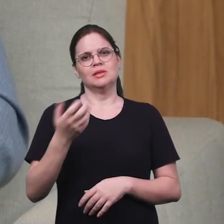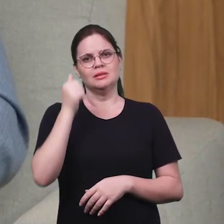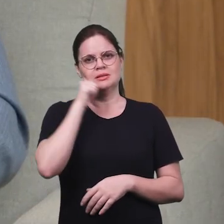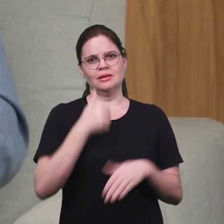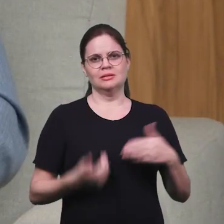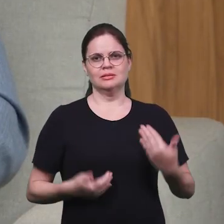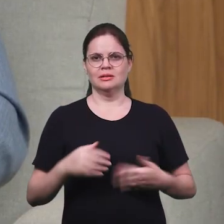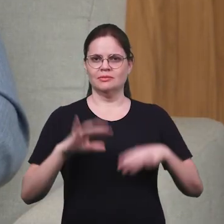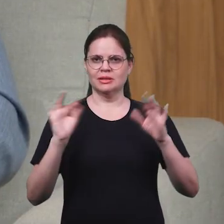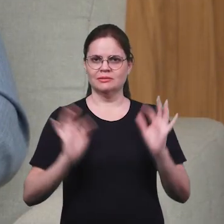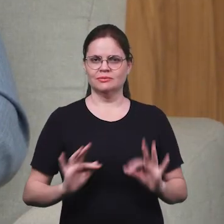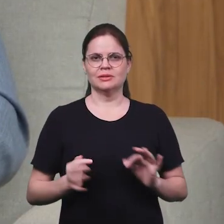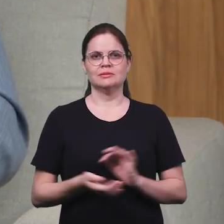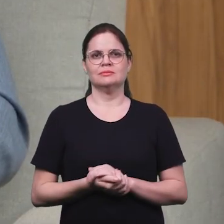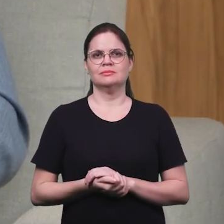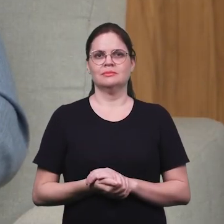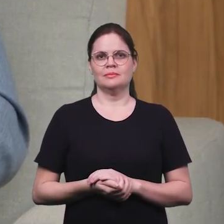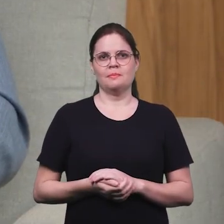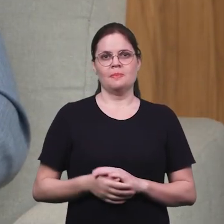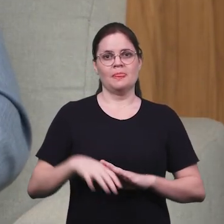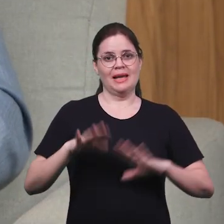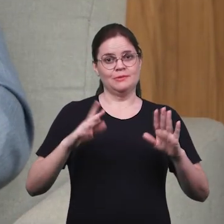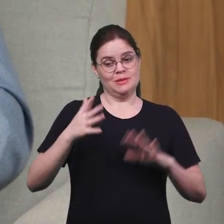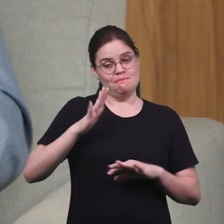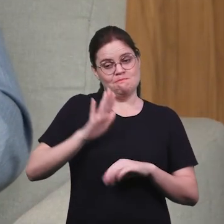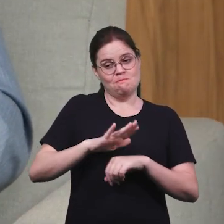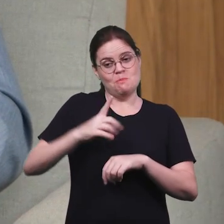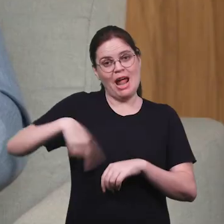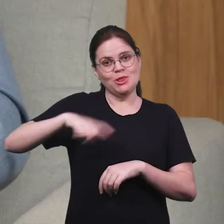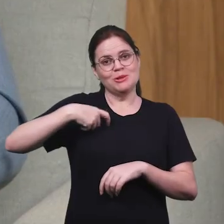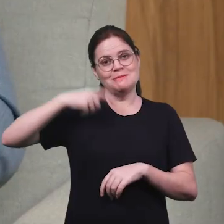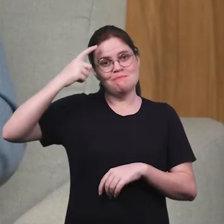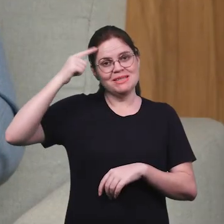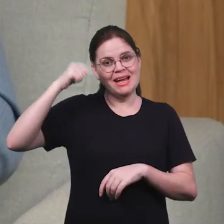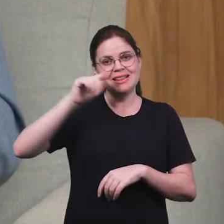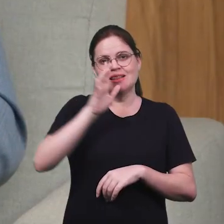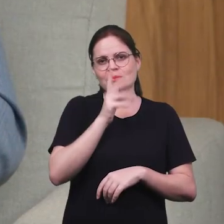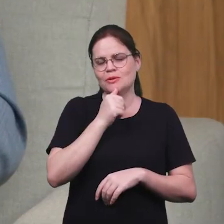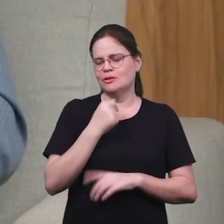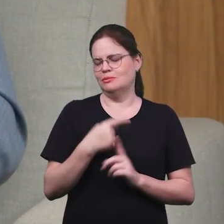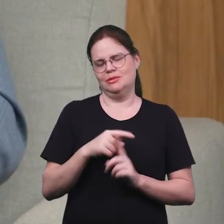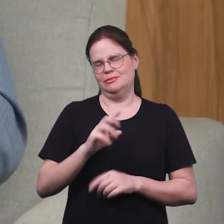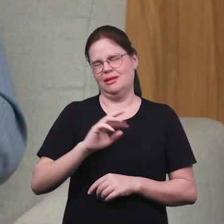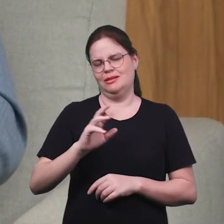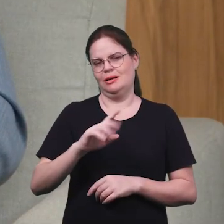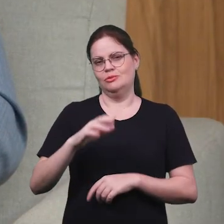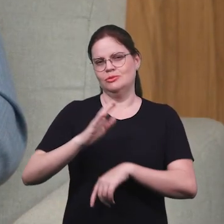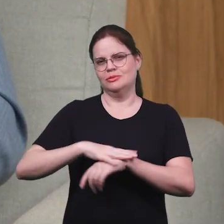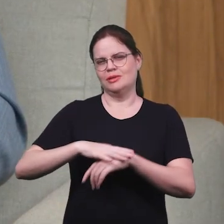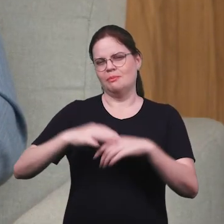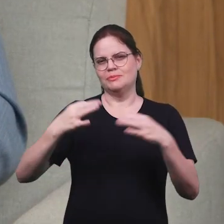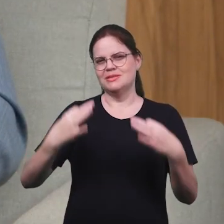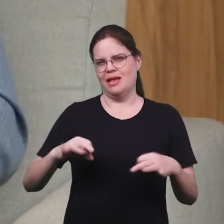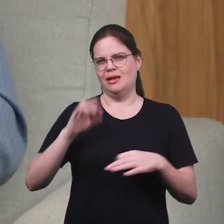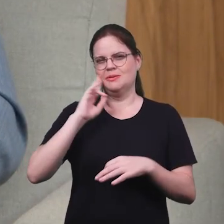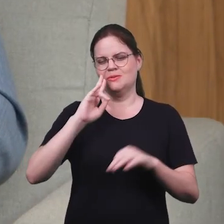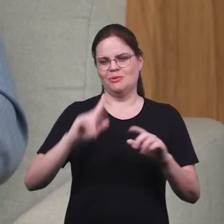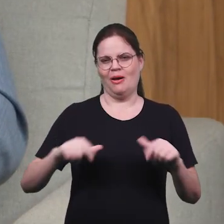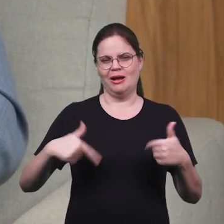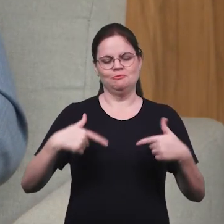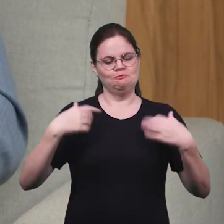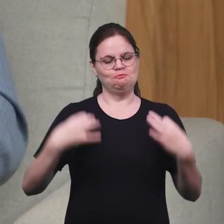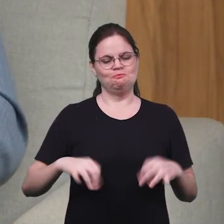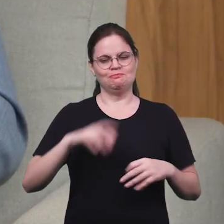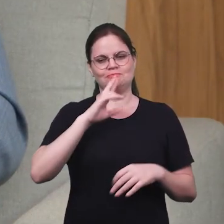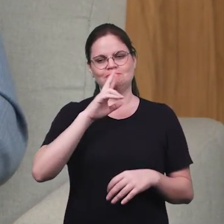está muito alegre. Mesmo que tenha demorado 30 anos, né? Não demorou, não. Deus faz tudo no tempo certo e